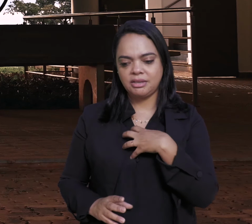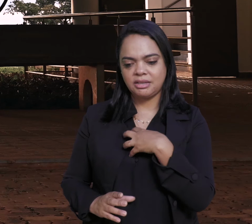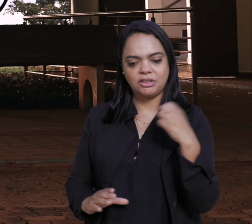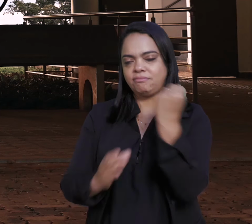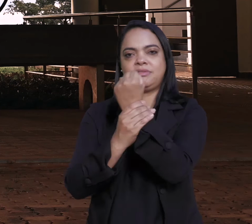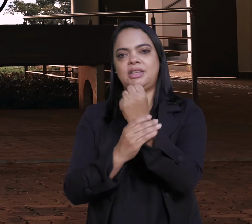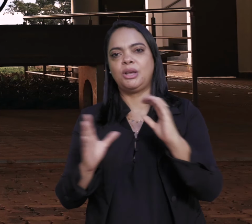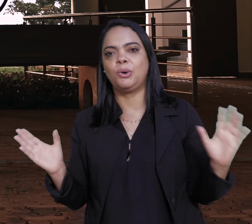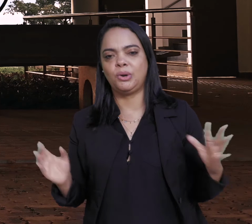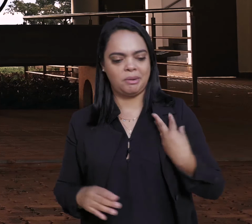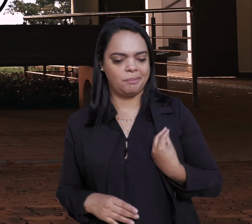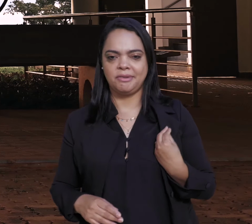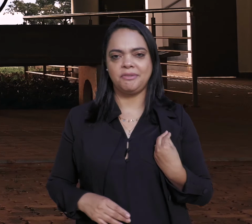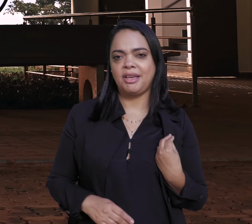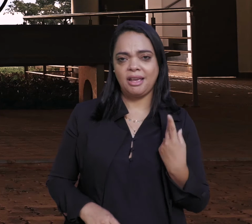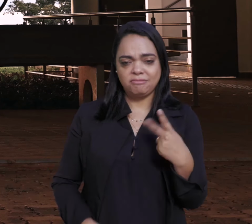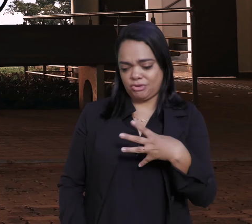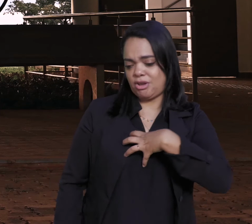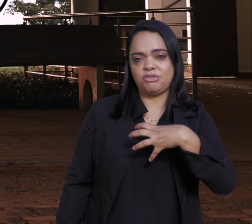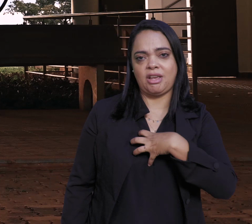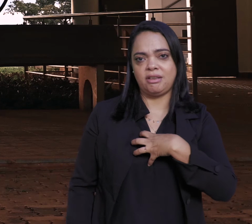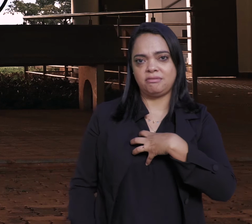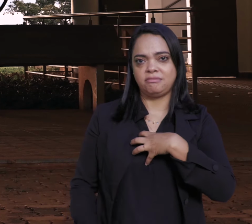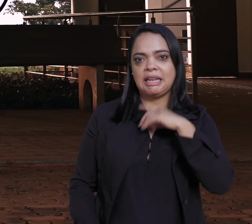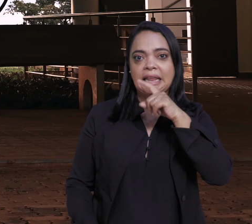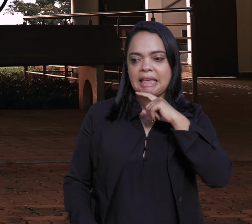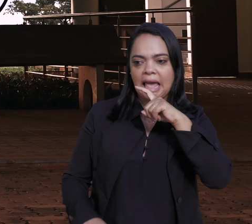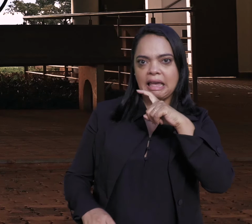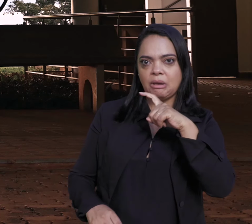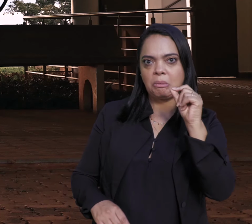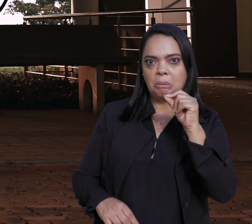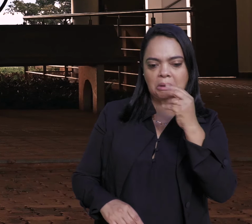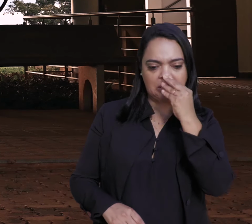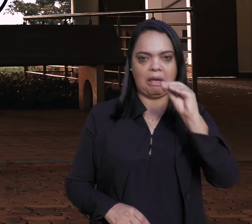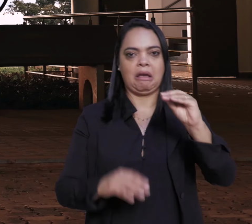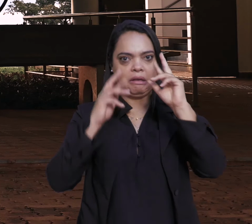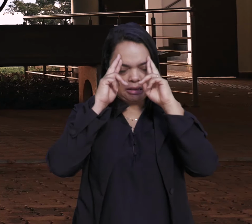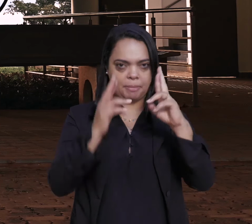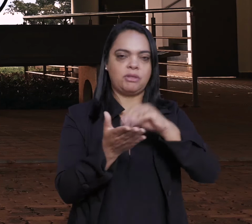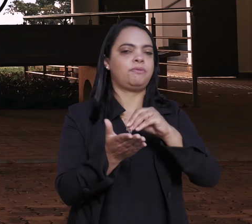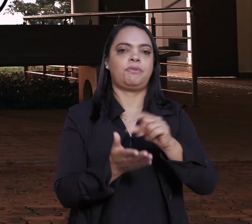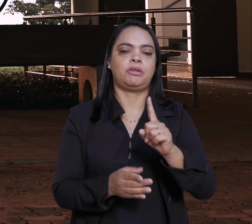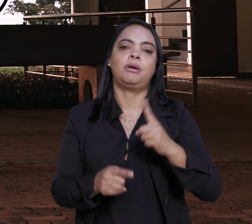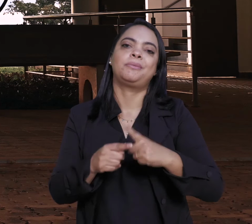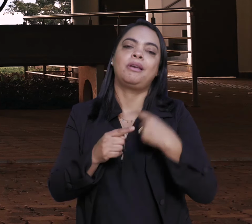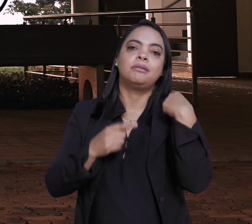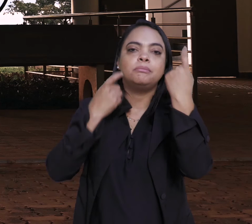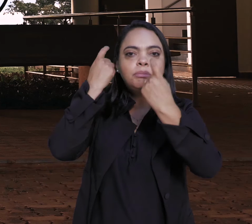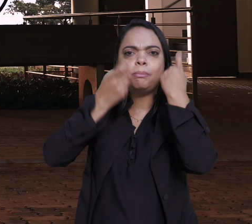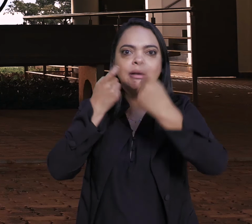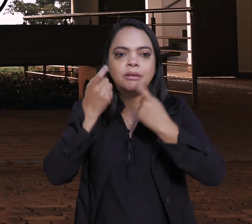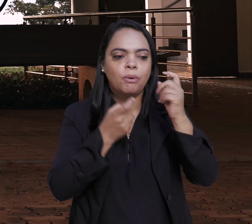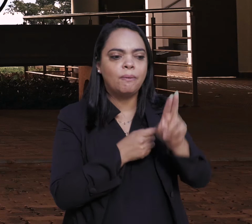ser, pra existir daquela forma e ninguém te desrespeitar. Porque a minha preocupação quando